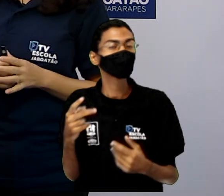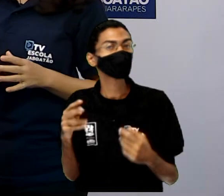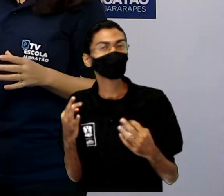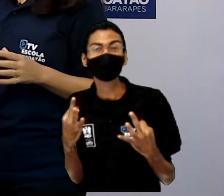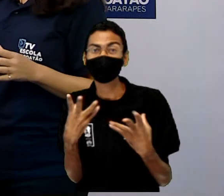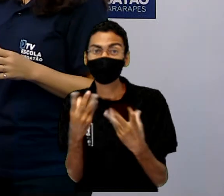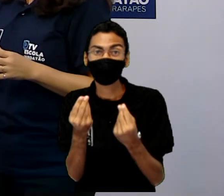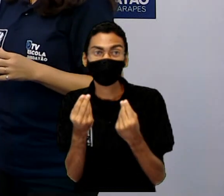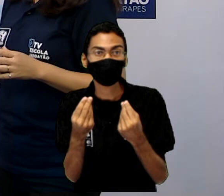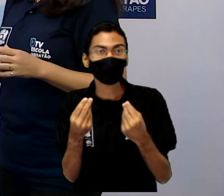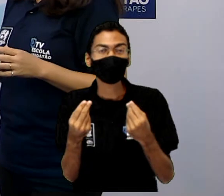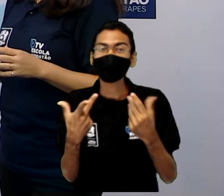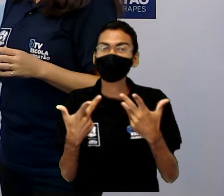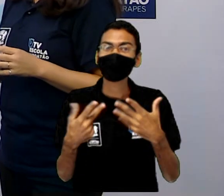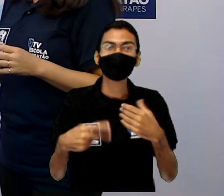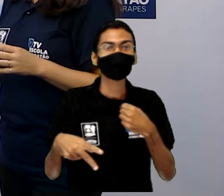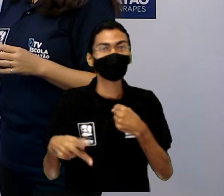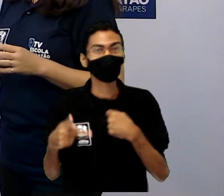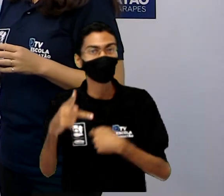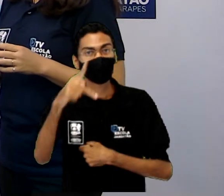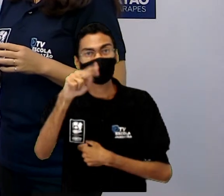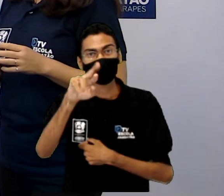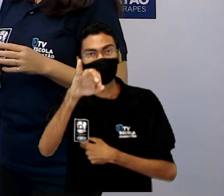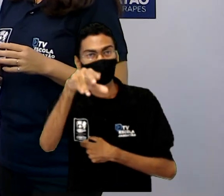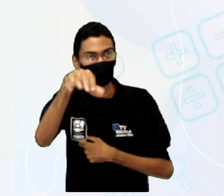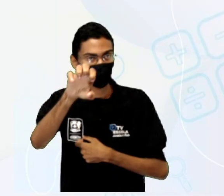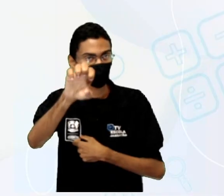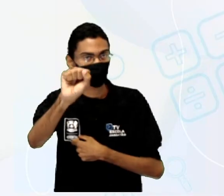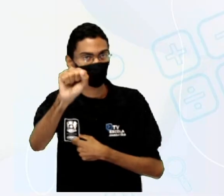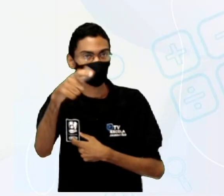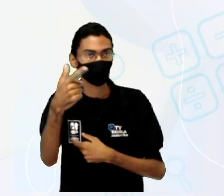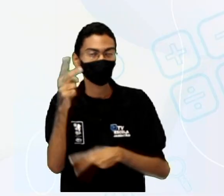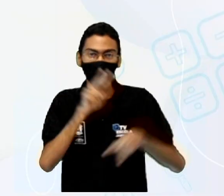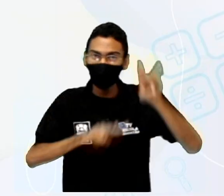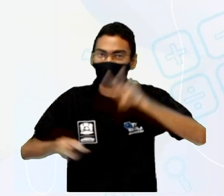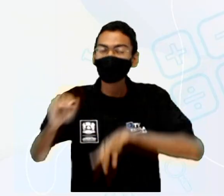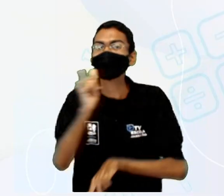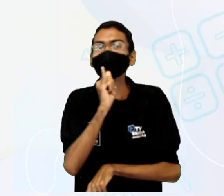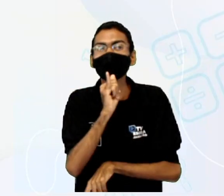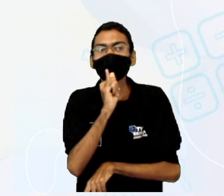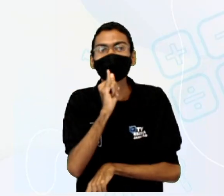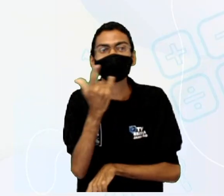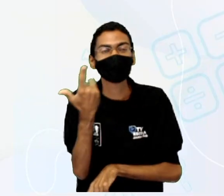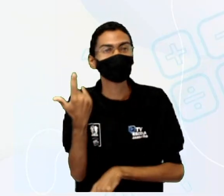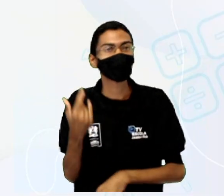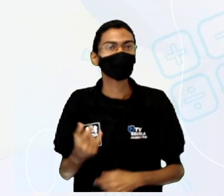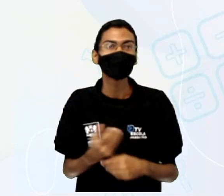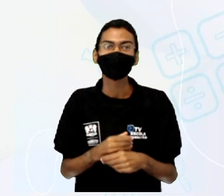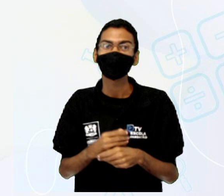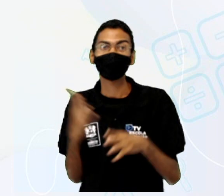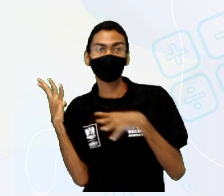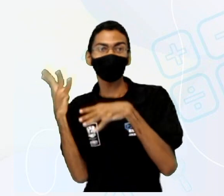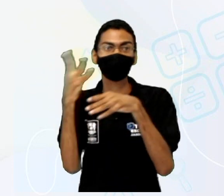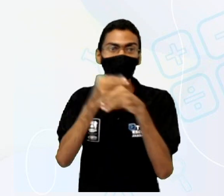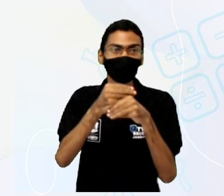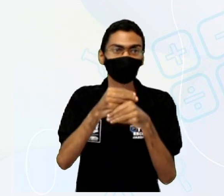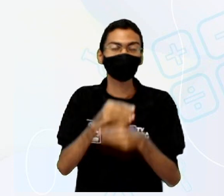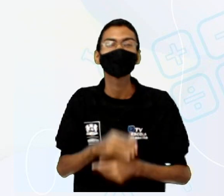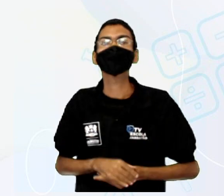conjugação verbal. Vamos ver aqui alguns exemplos na forma reduzida. I am